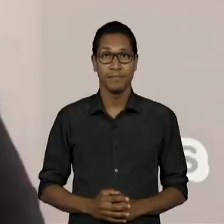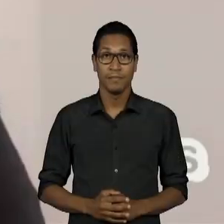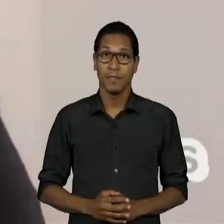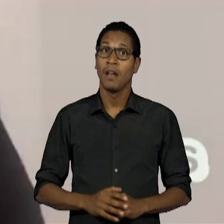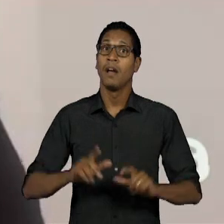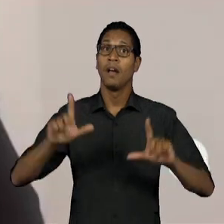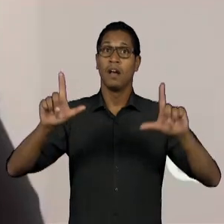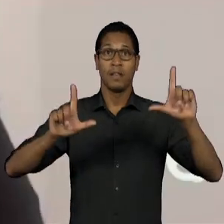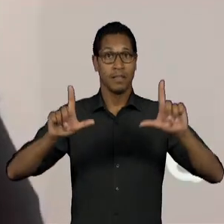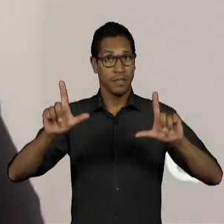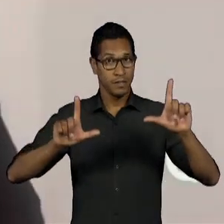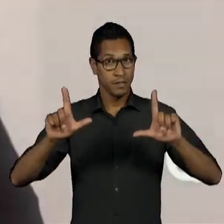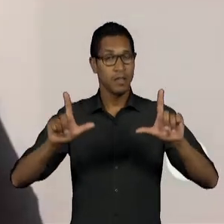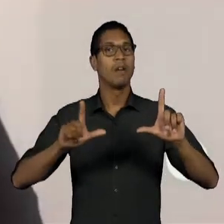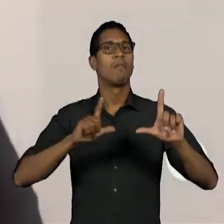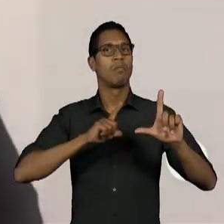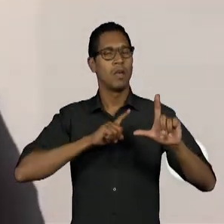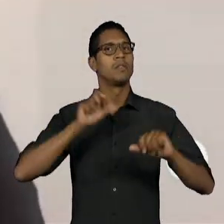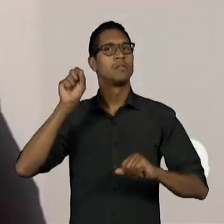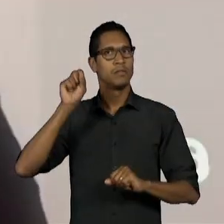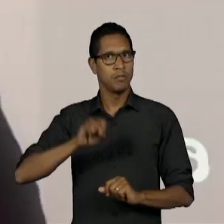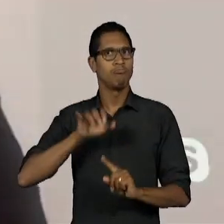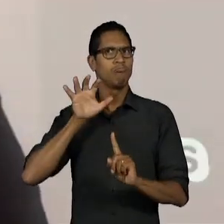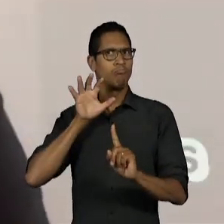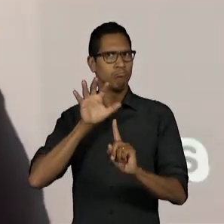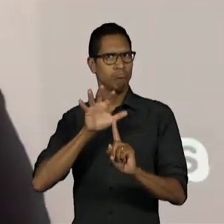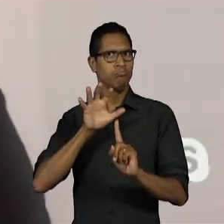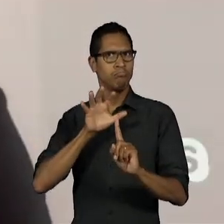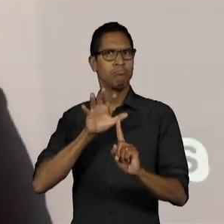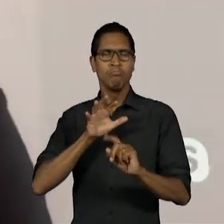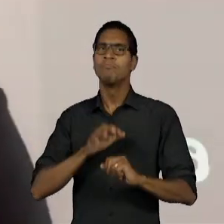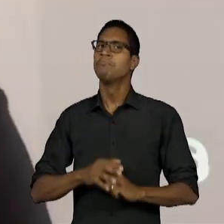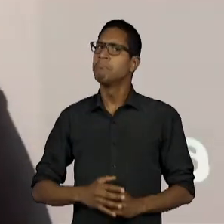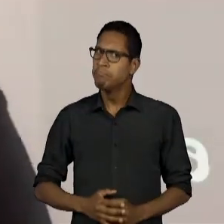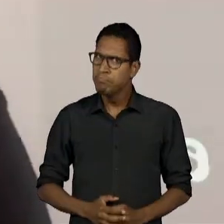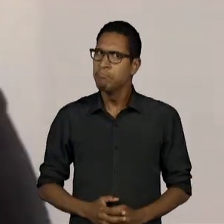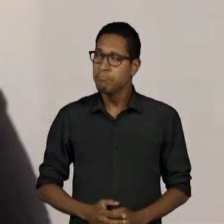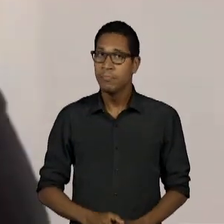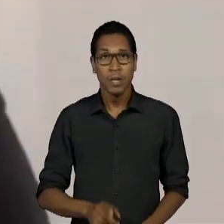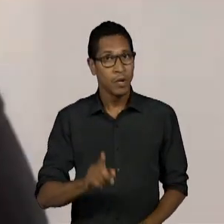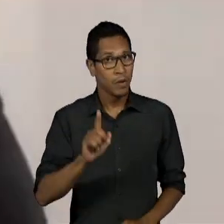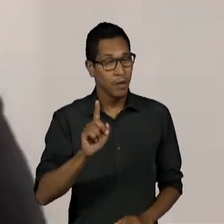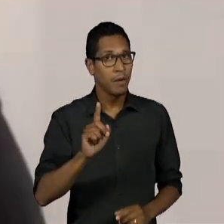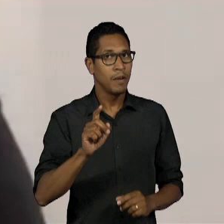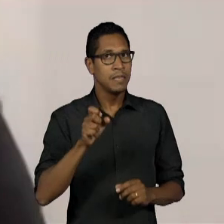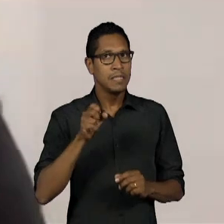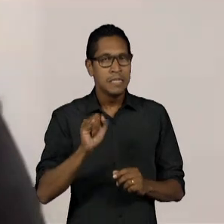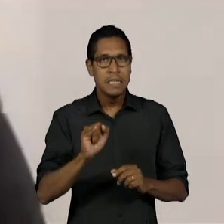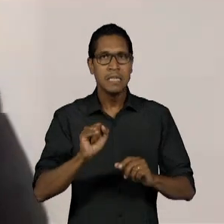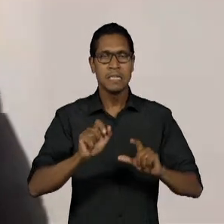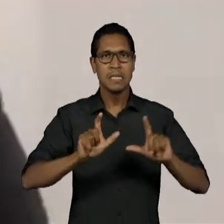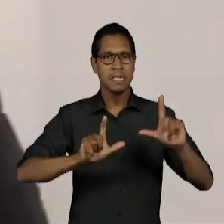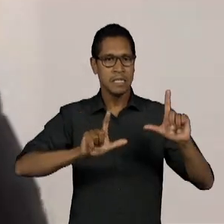A televisão tem essa força, né? Principalmente quando ela é